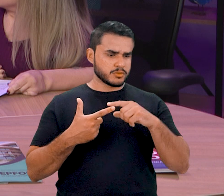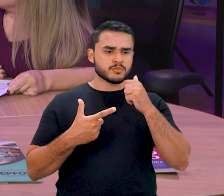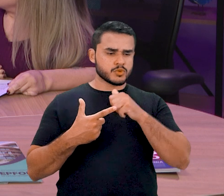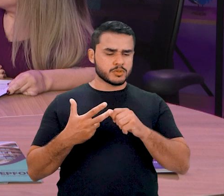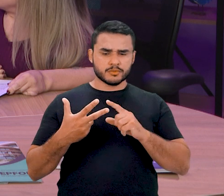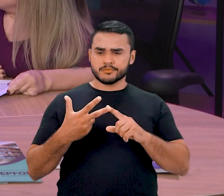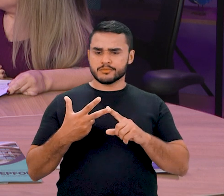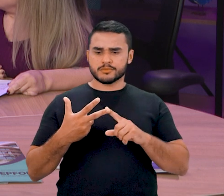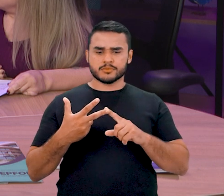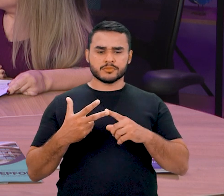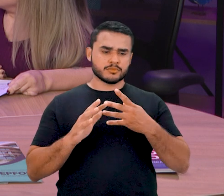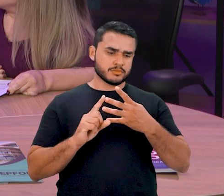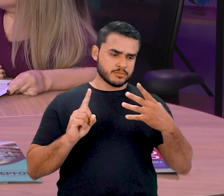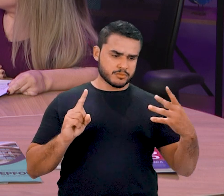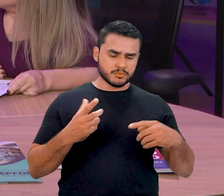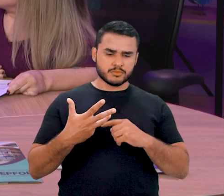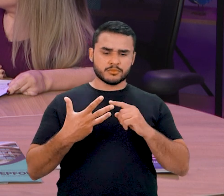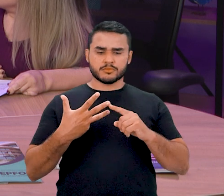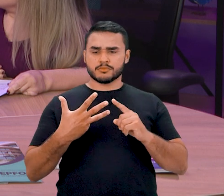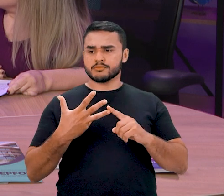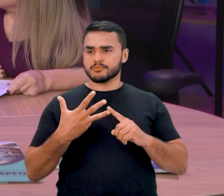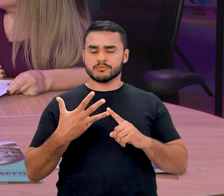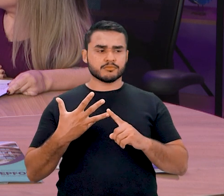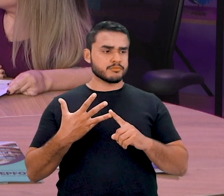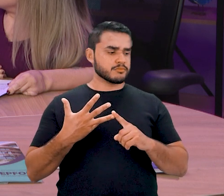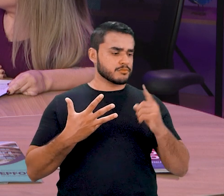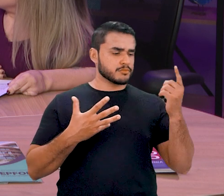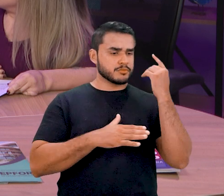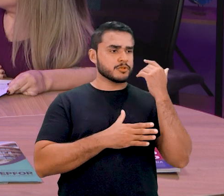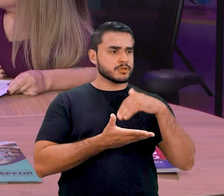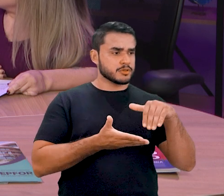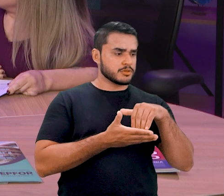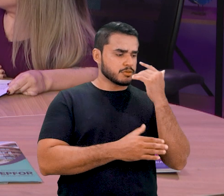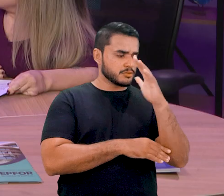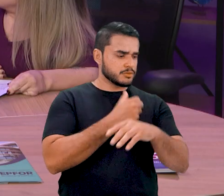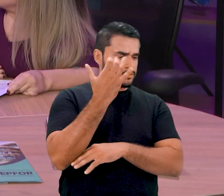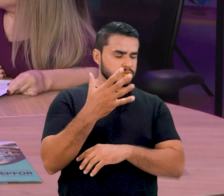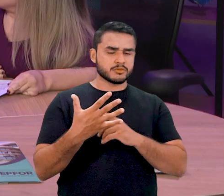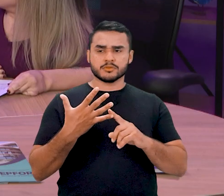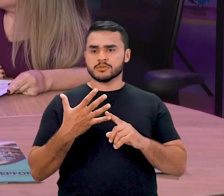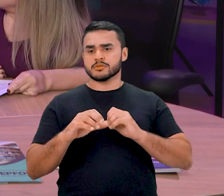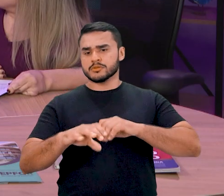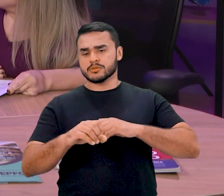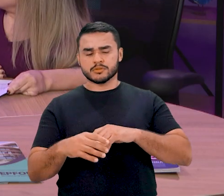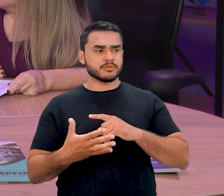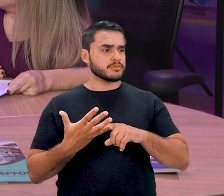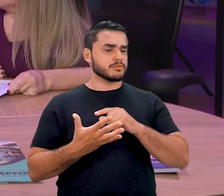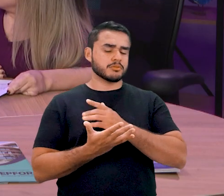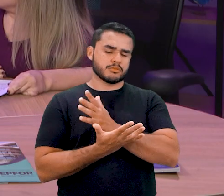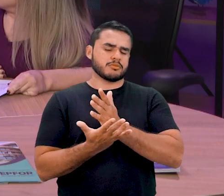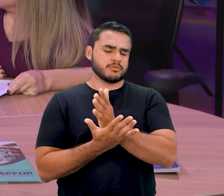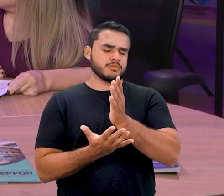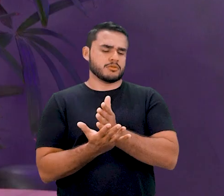mulheres, a gente está na LGBTQIA+, a gente está na Secretaria de Meio Ambiente, a gente está na educação, a gente está na saúde, a